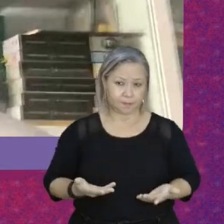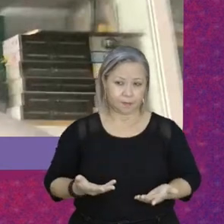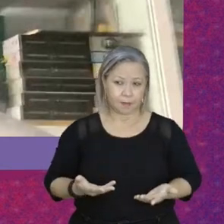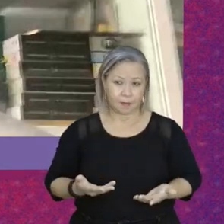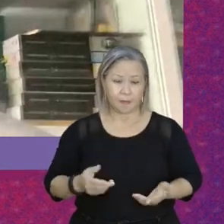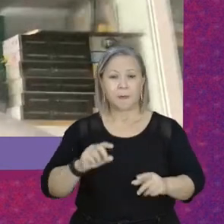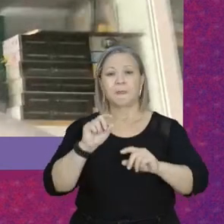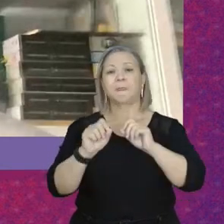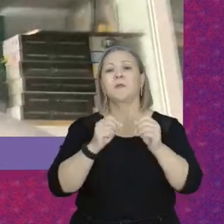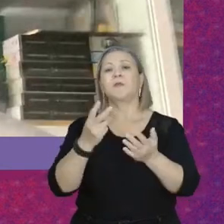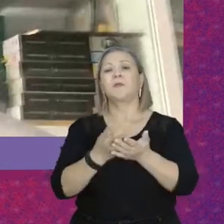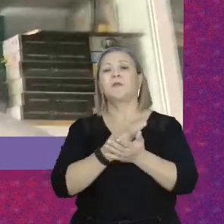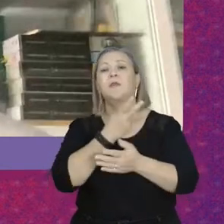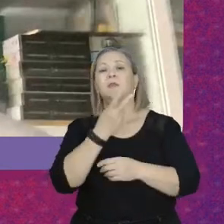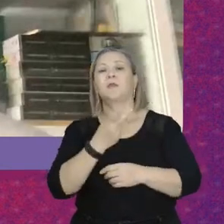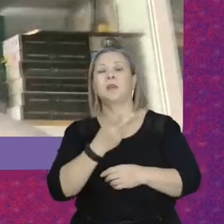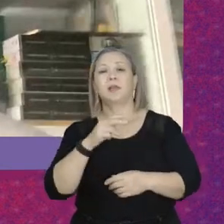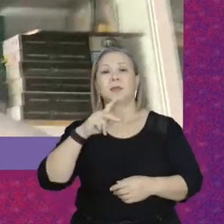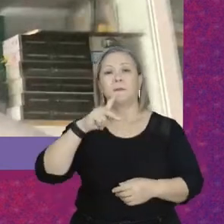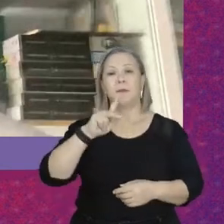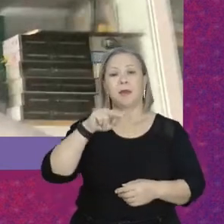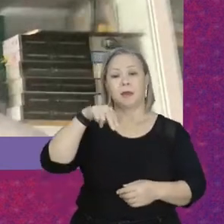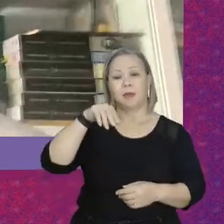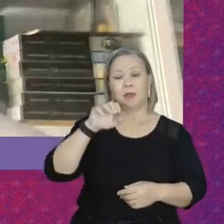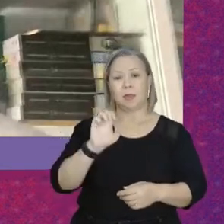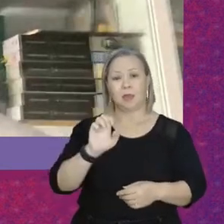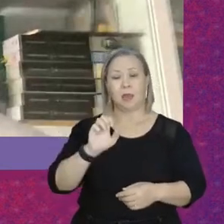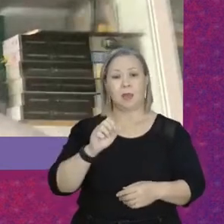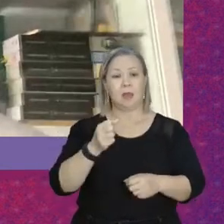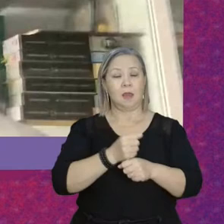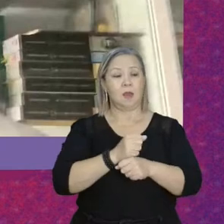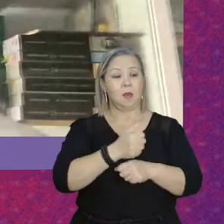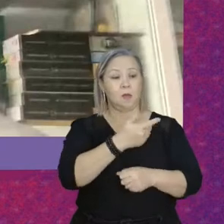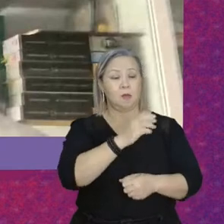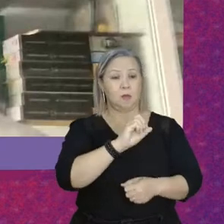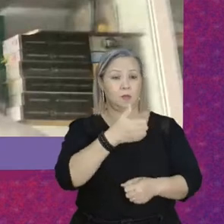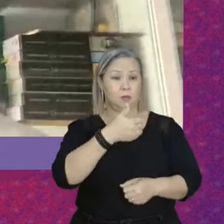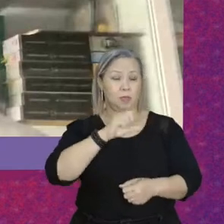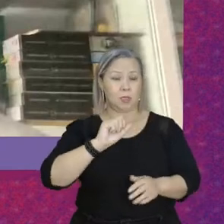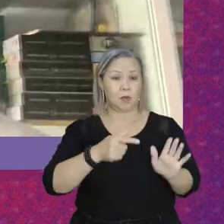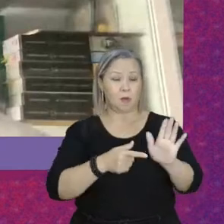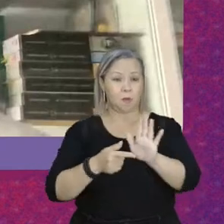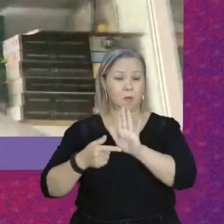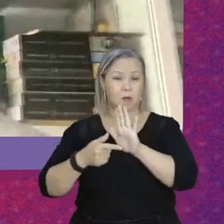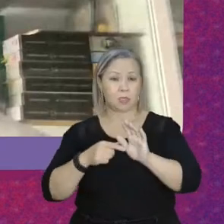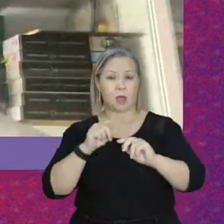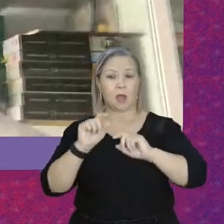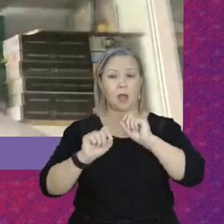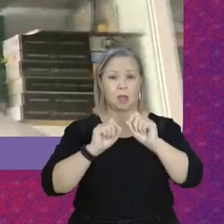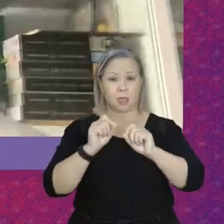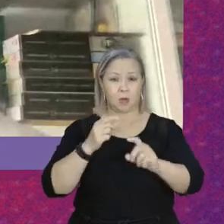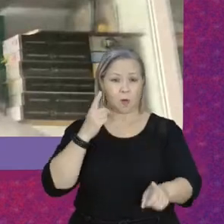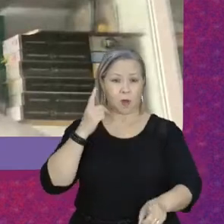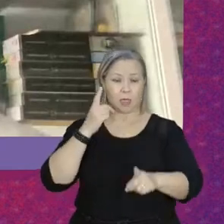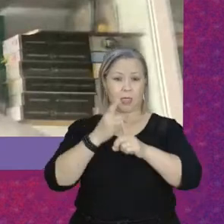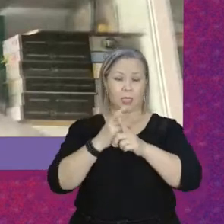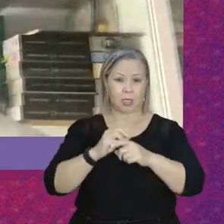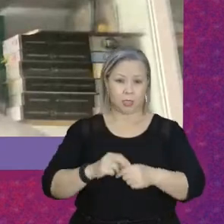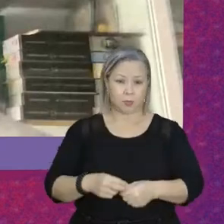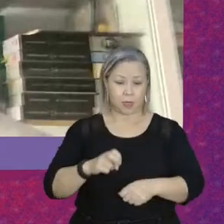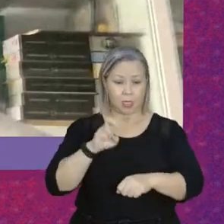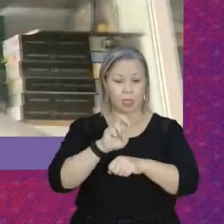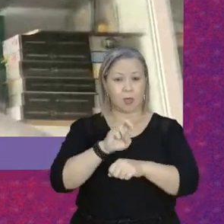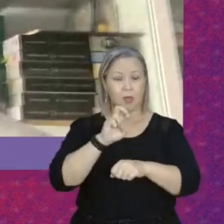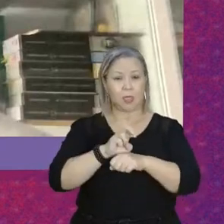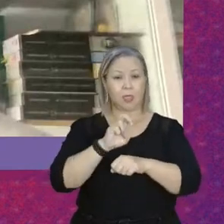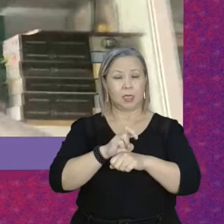o que acontece com o PNE? Em 2019, ficou demonstrado que o atendimento em creche